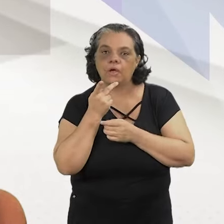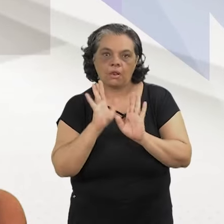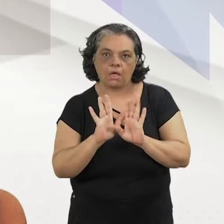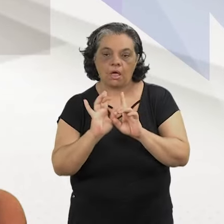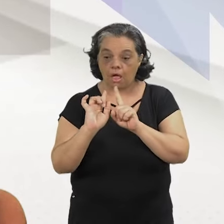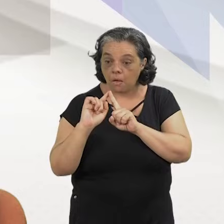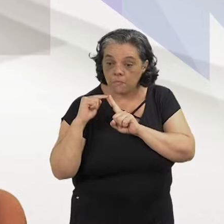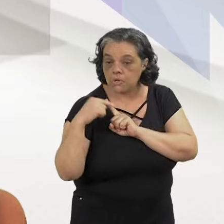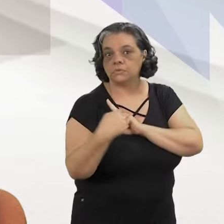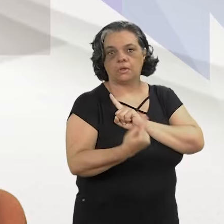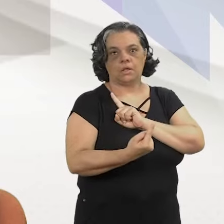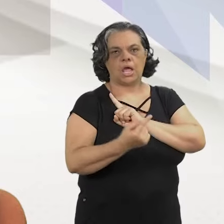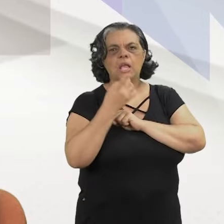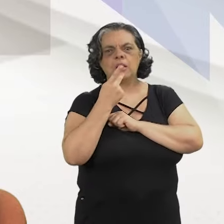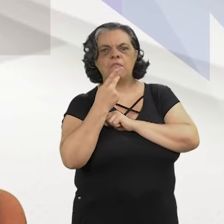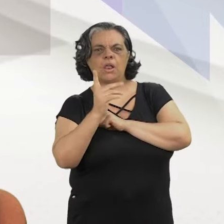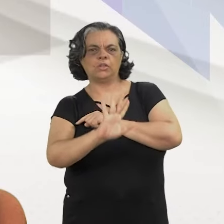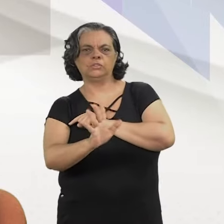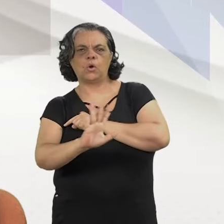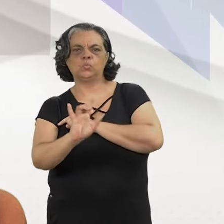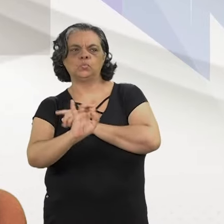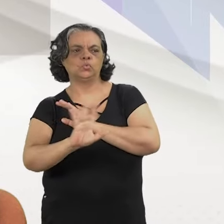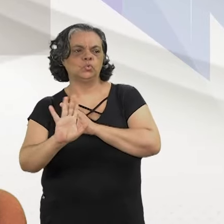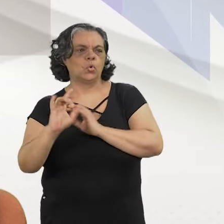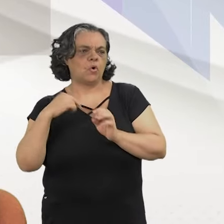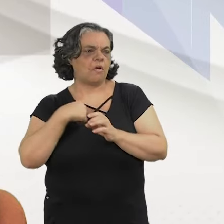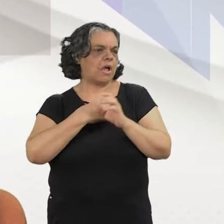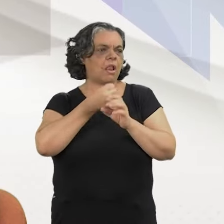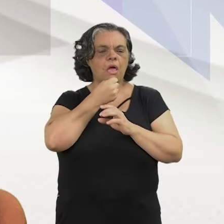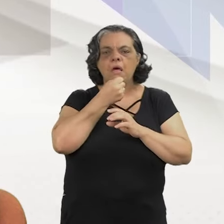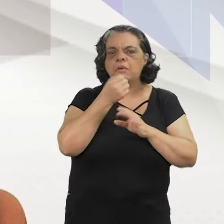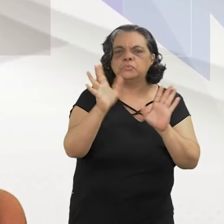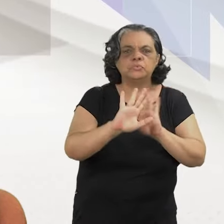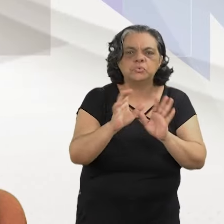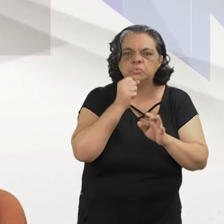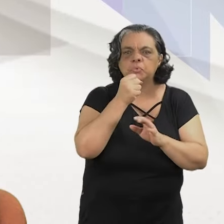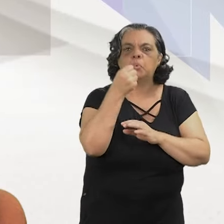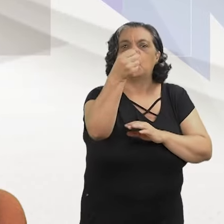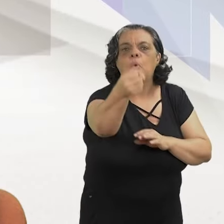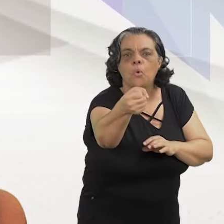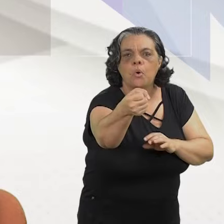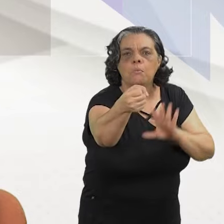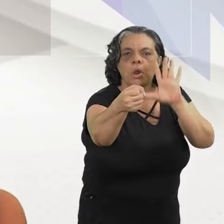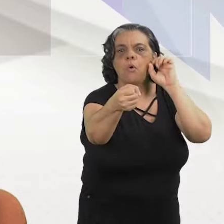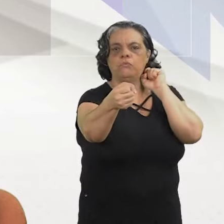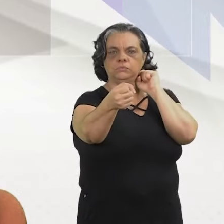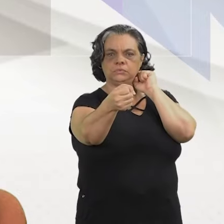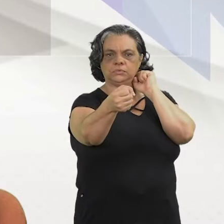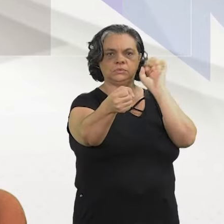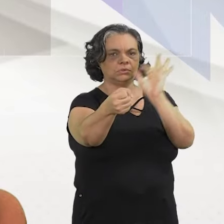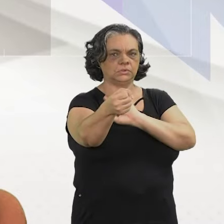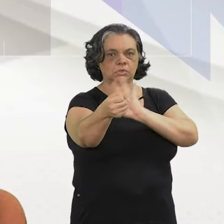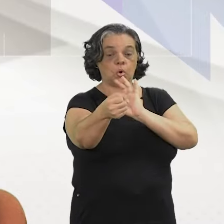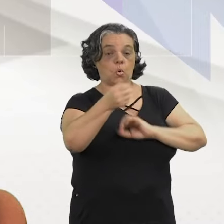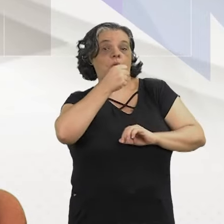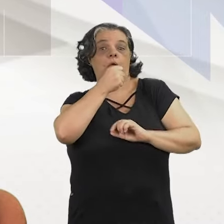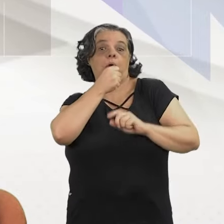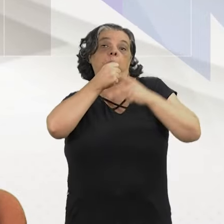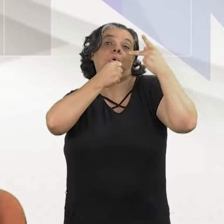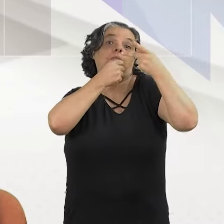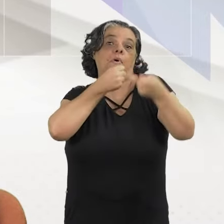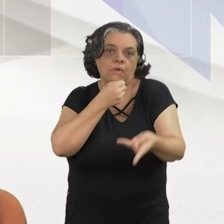Para Além do falar a gente não tá falando somente do microfone que a gente coloca na boca do do morador ou